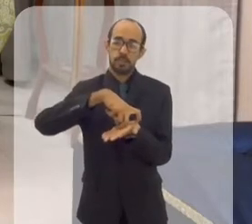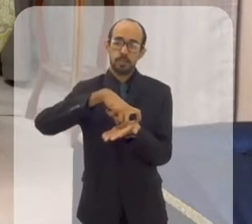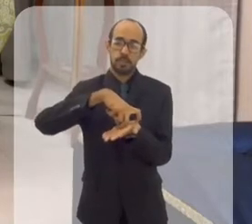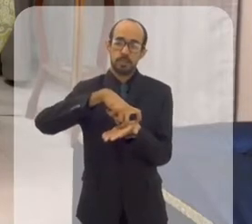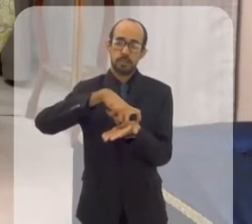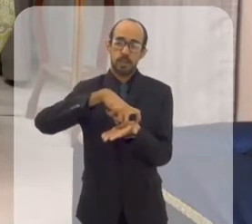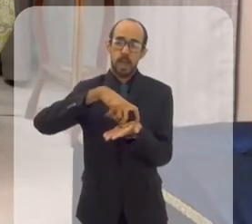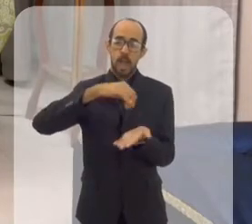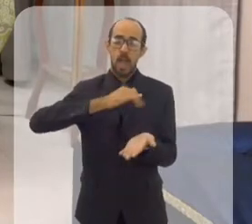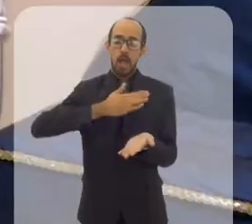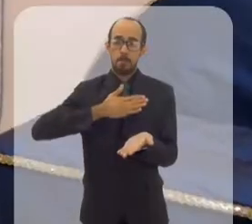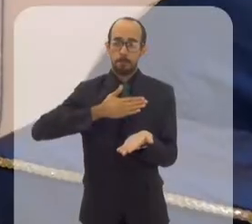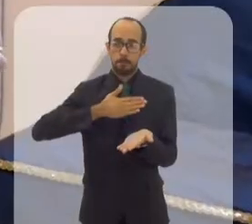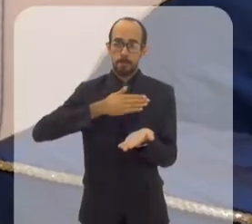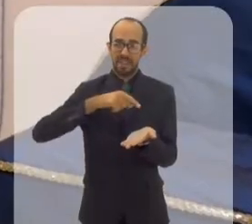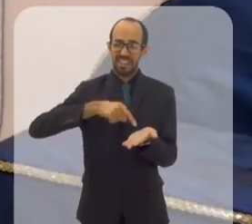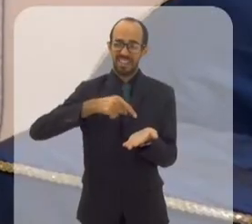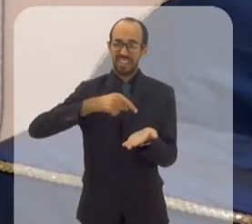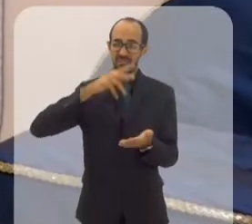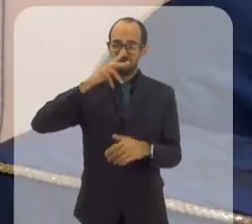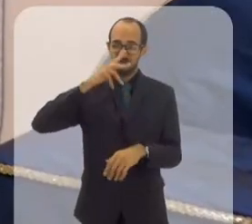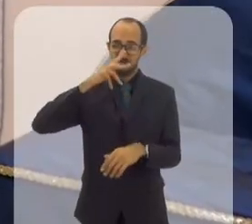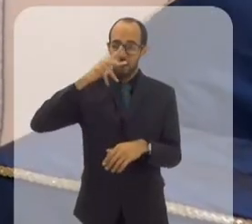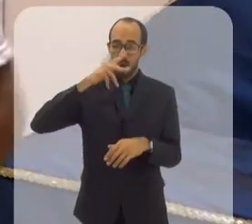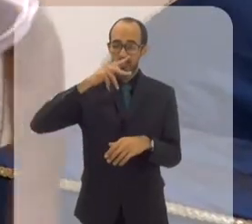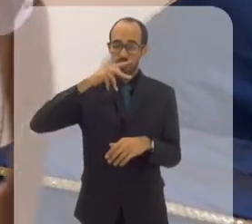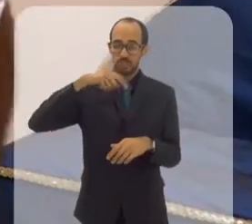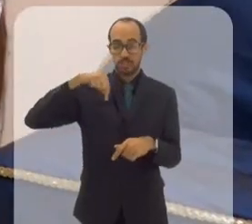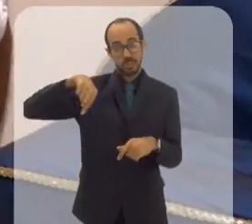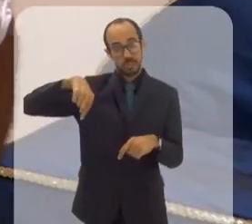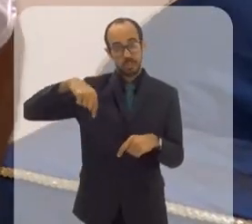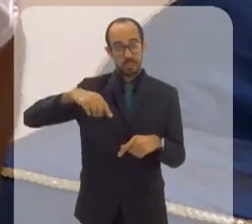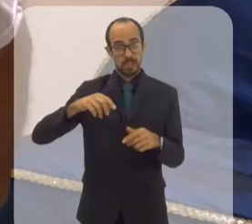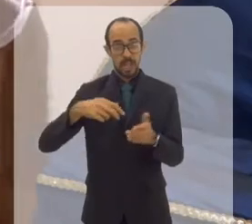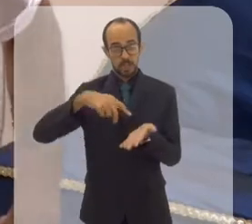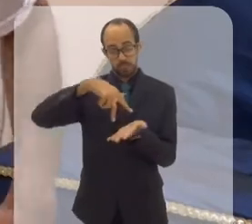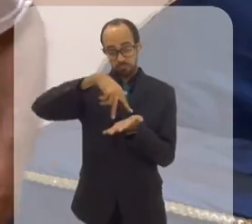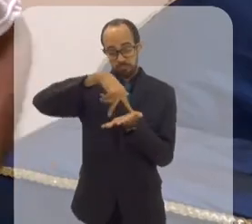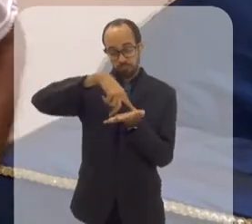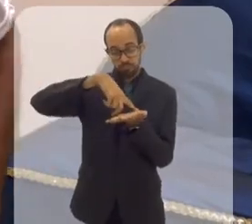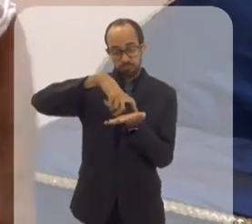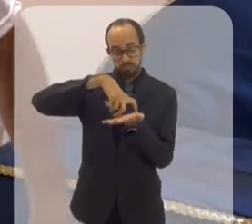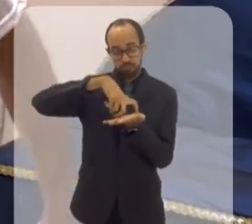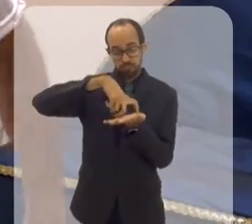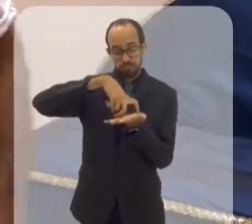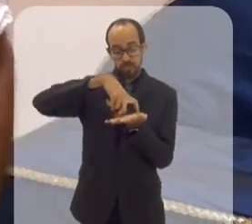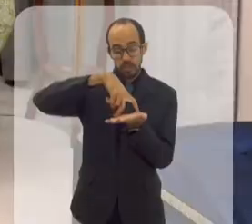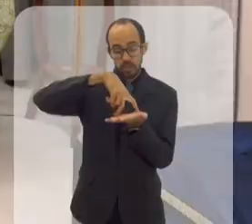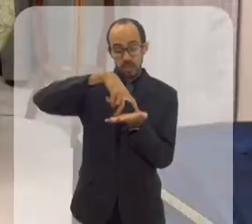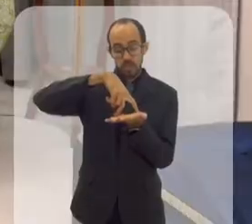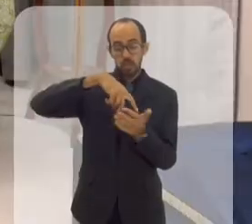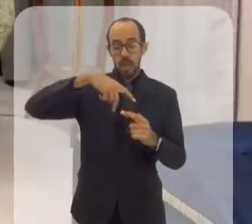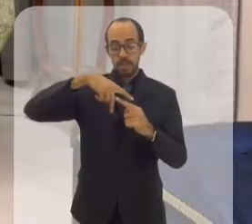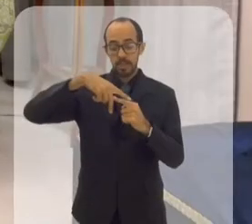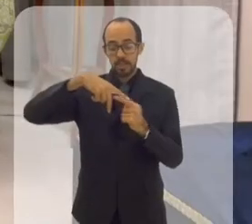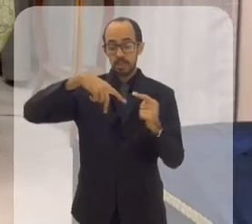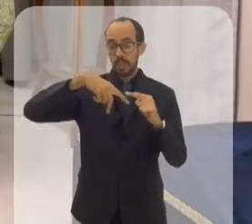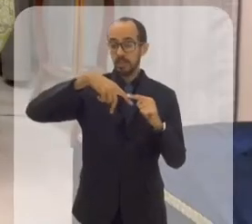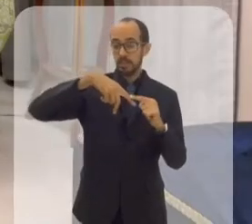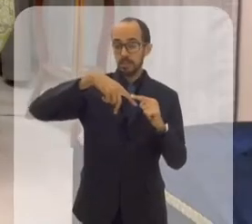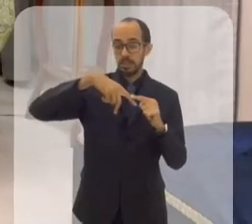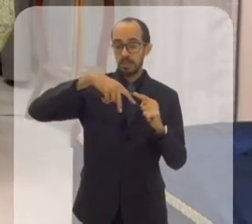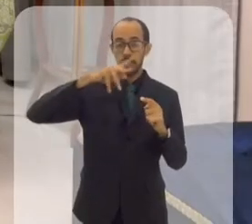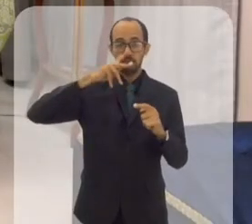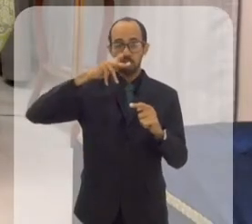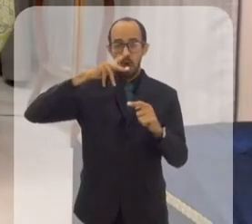Aqui a minha perna tá forçando bem a coxa, né? E a de trás também. E a abertura pélvica, né? Também,